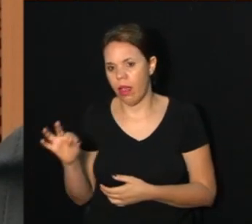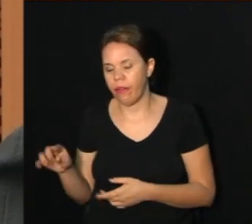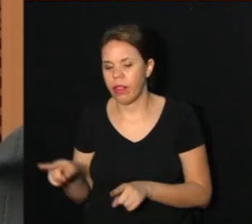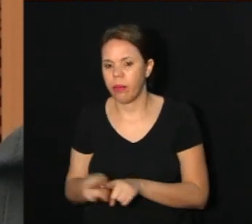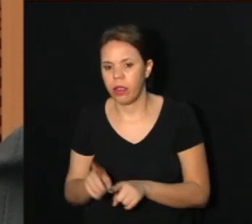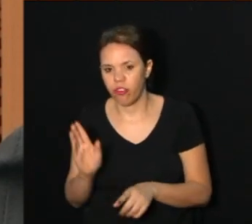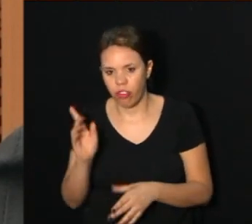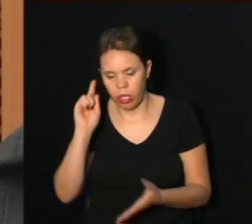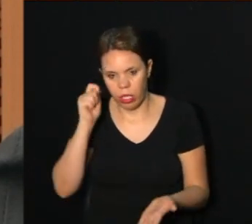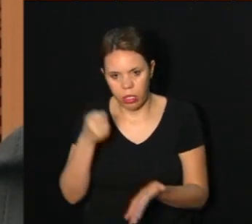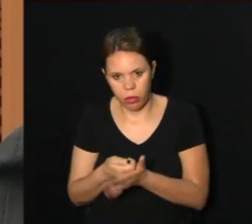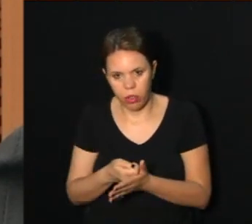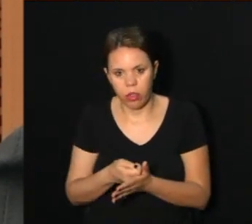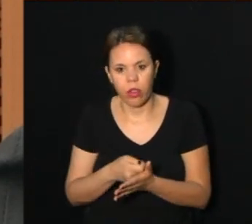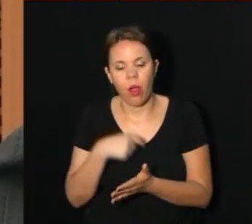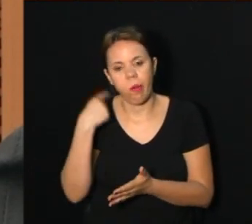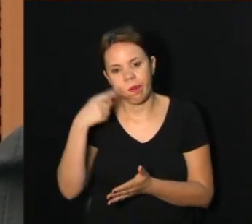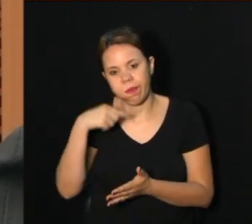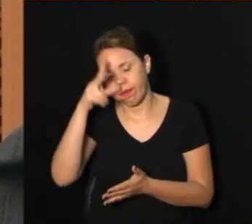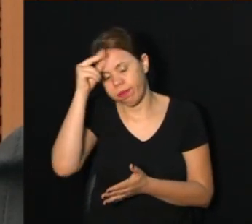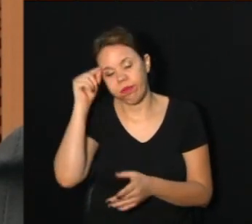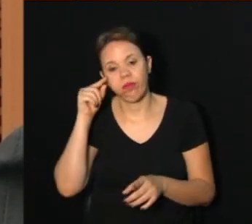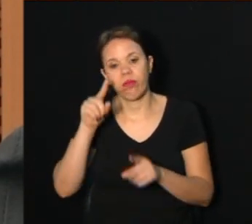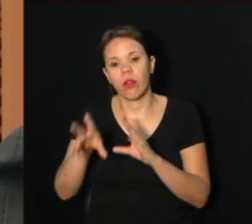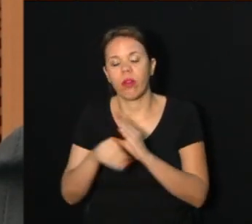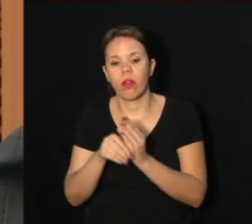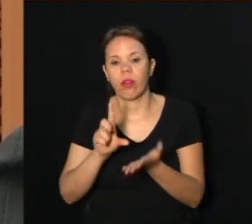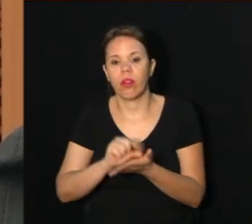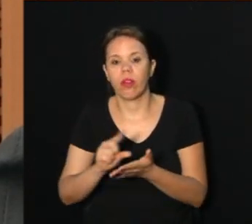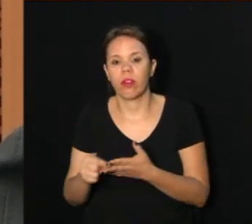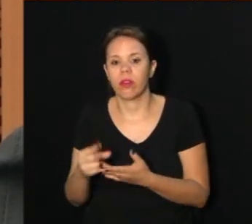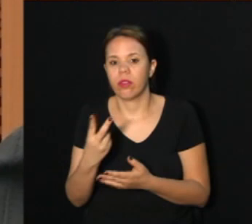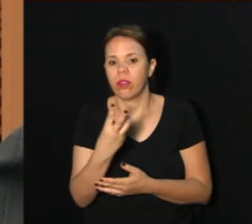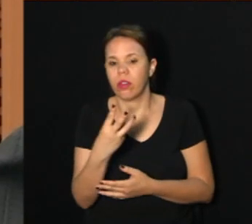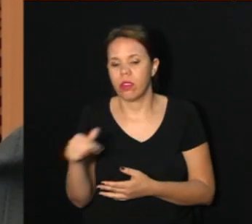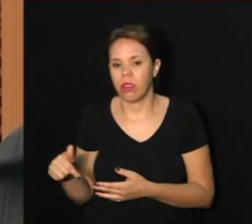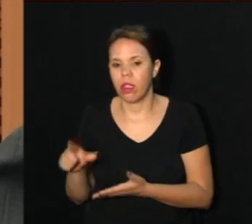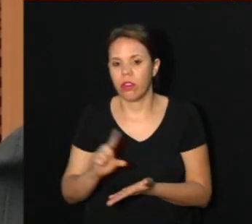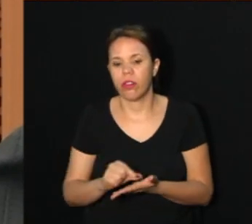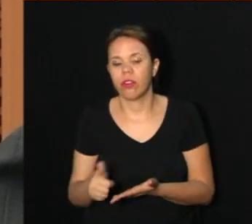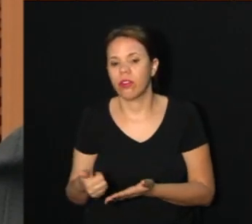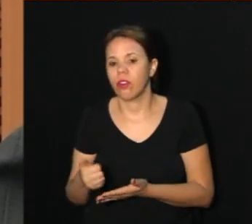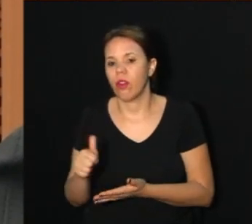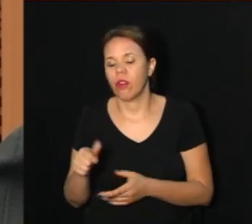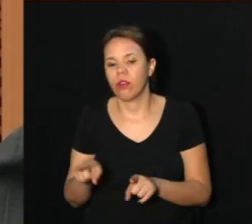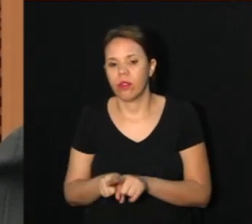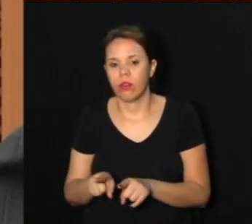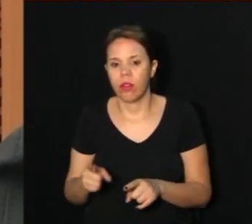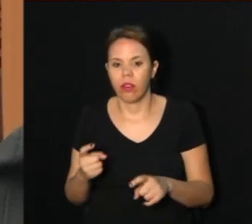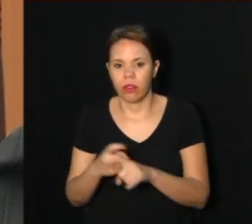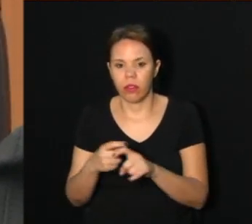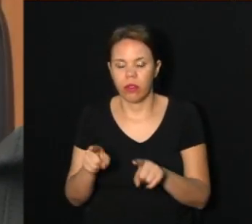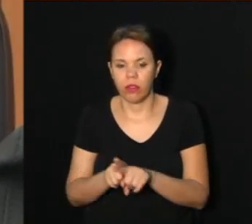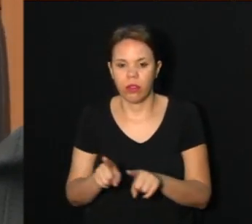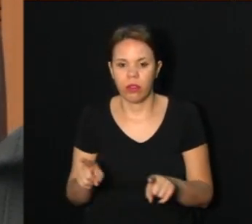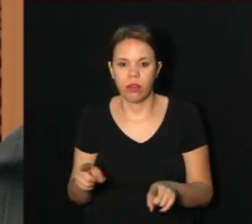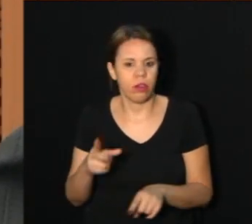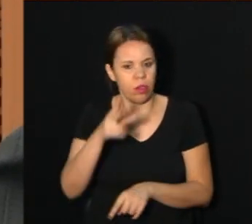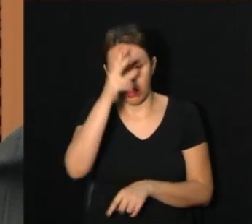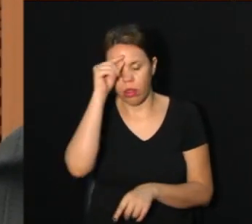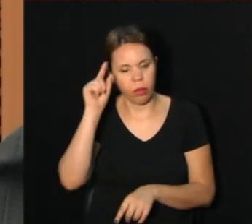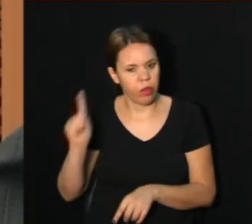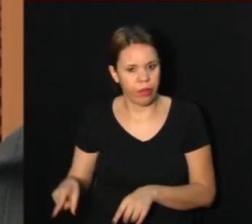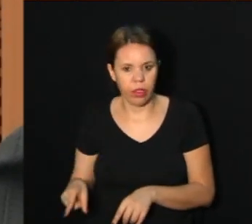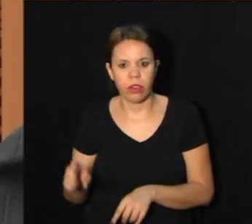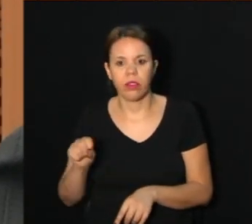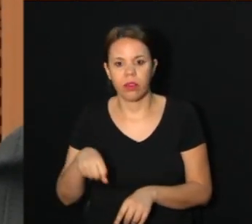os advogados públicos, se inserem no artigo 37, inciso 11 da Constituição, que os colocam como o teto não do prefeito municipal,